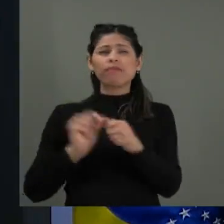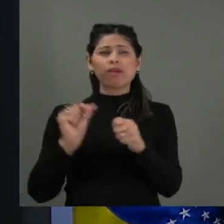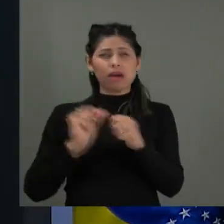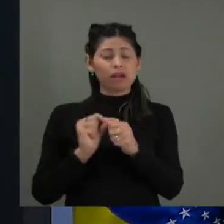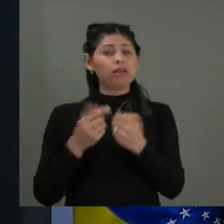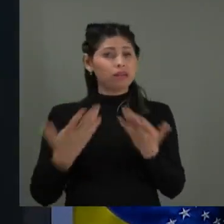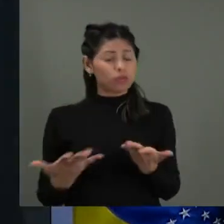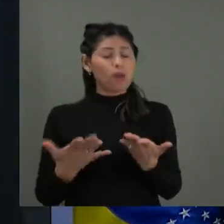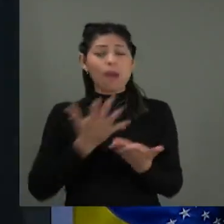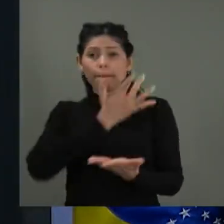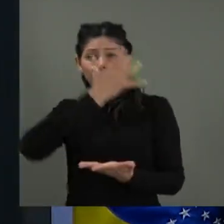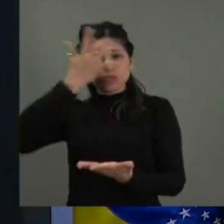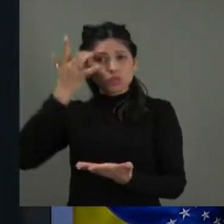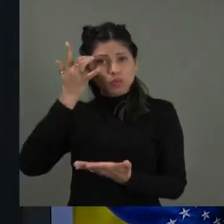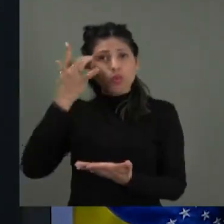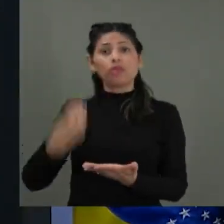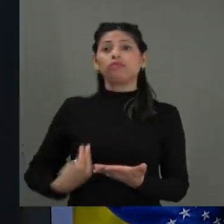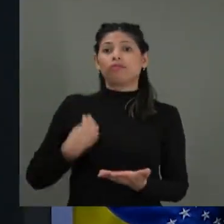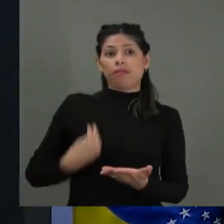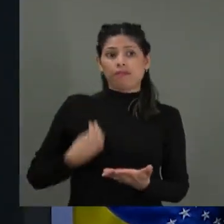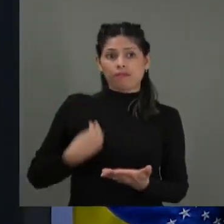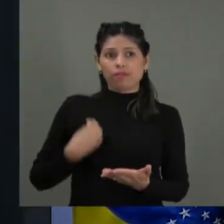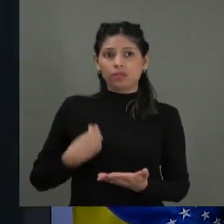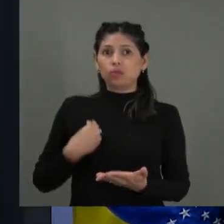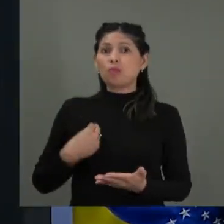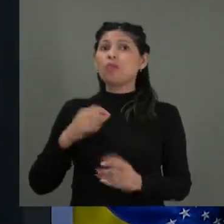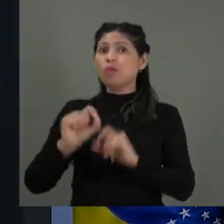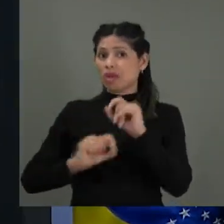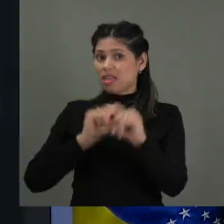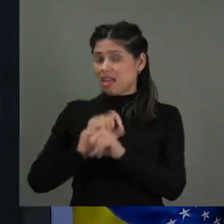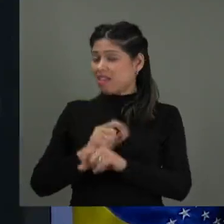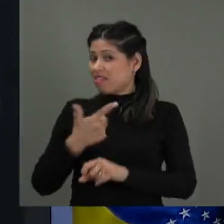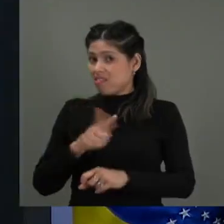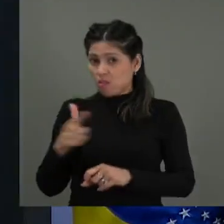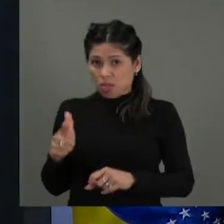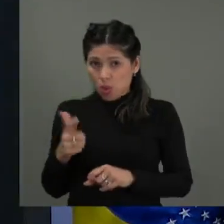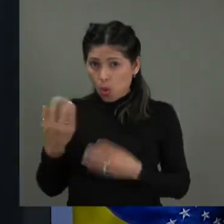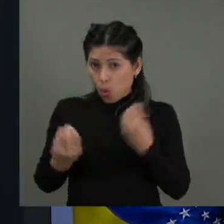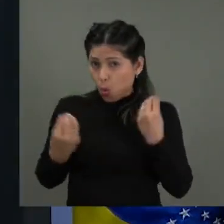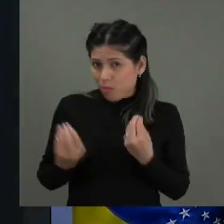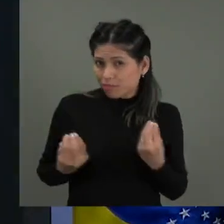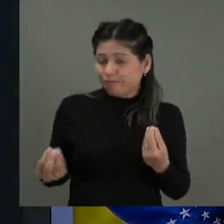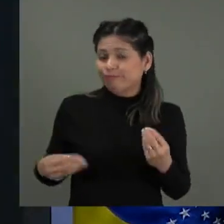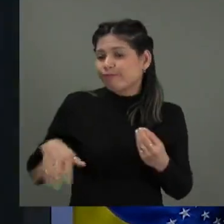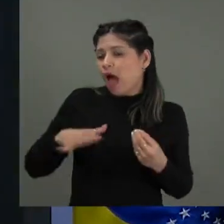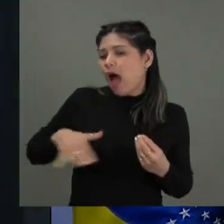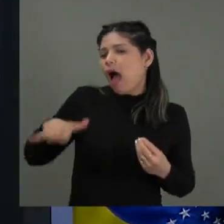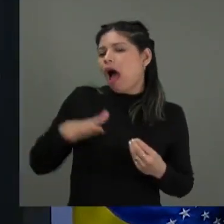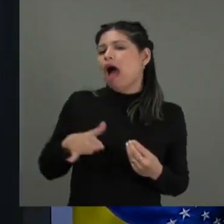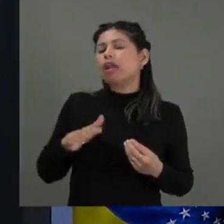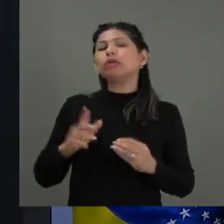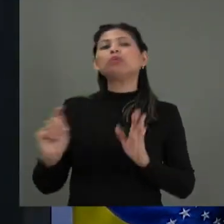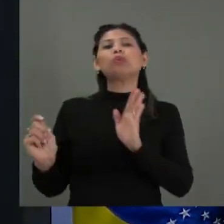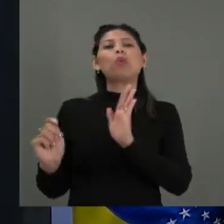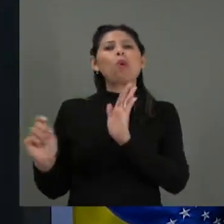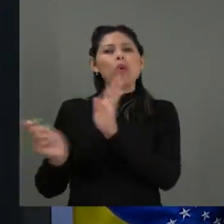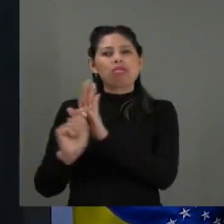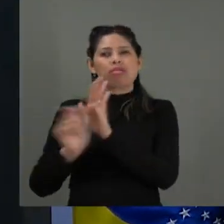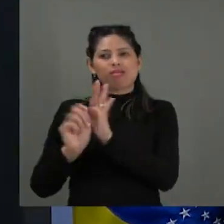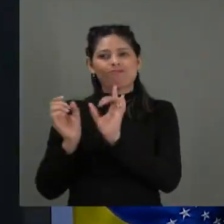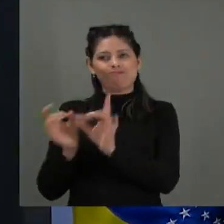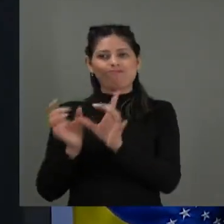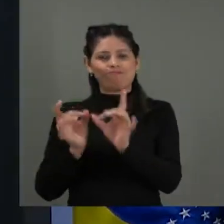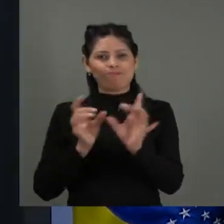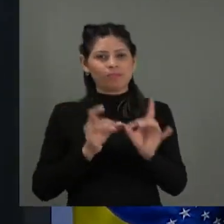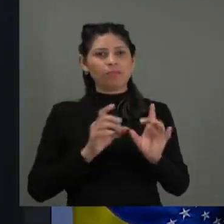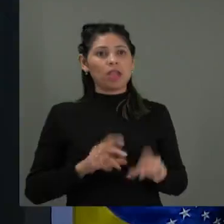de moradores que não se submetem ao império do tráfico. Recentemente, a imprensa deu destaque